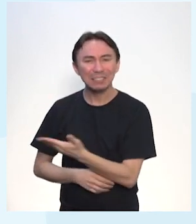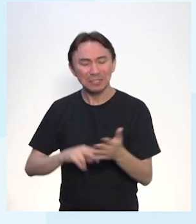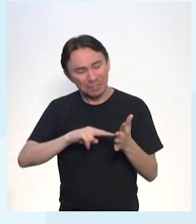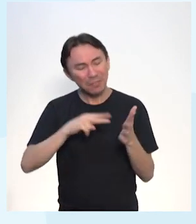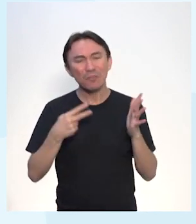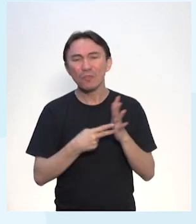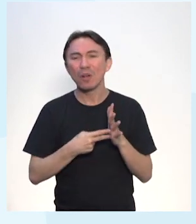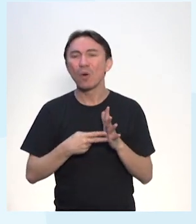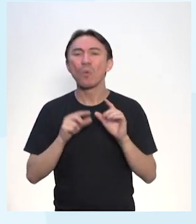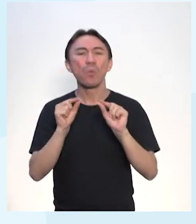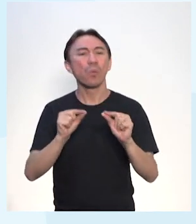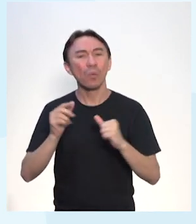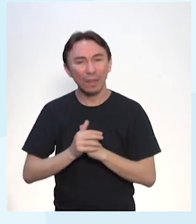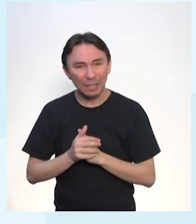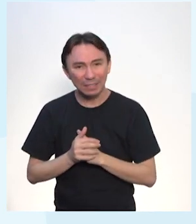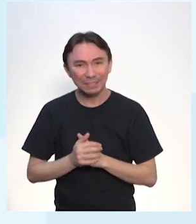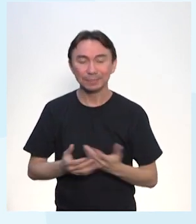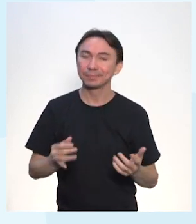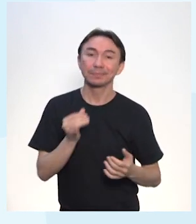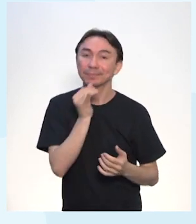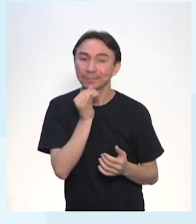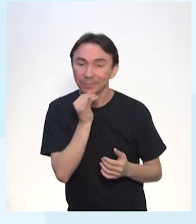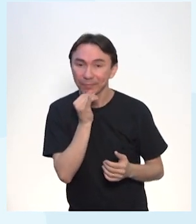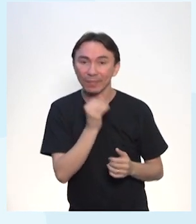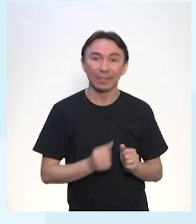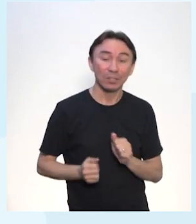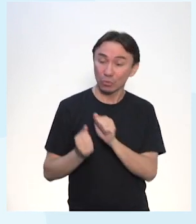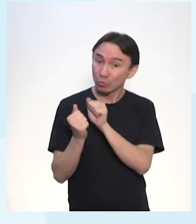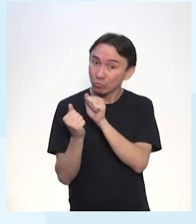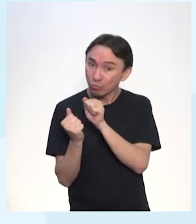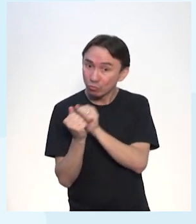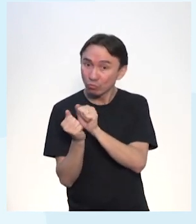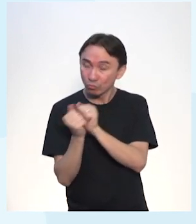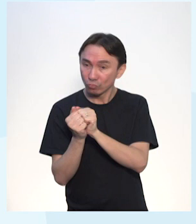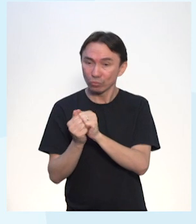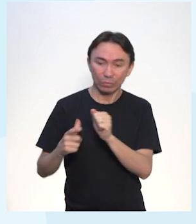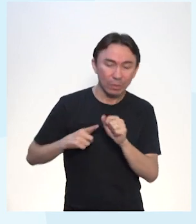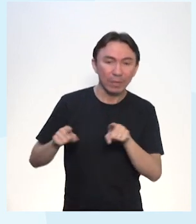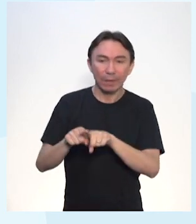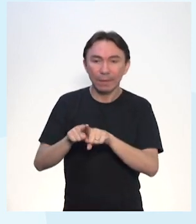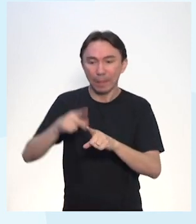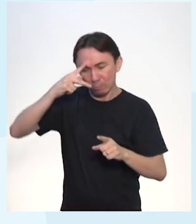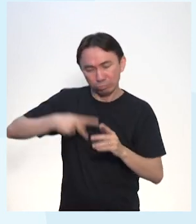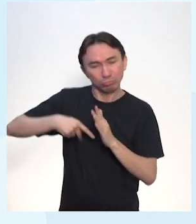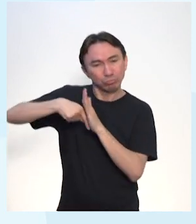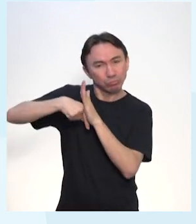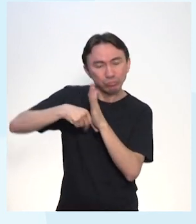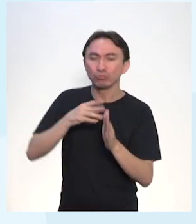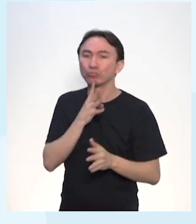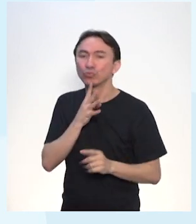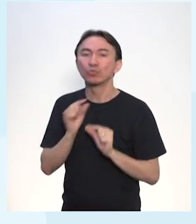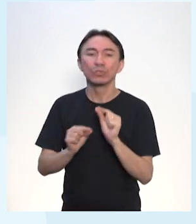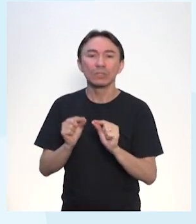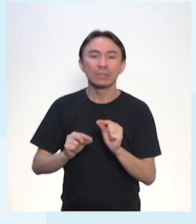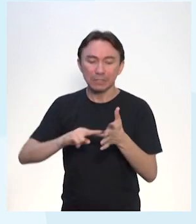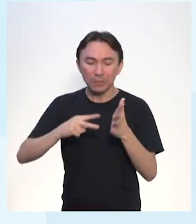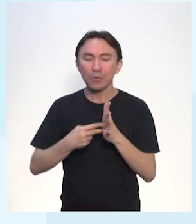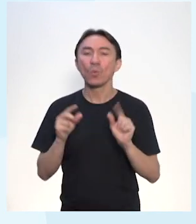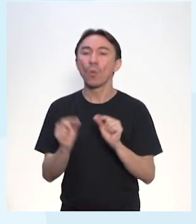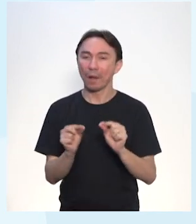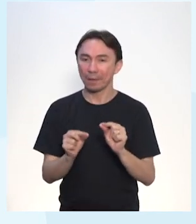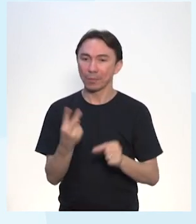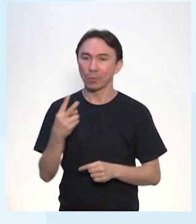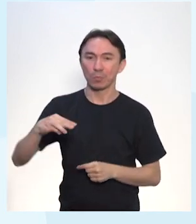sobre convivência e conhecimento. Então, 2 minutos para vocês participarem e a gente já